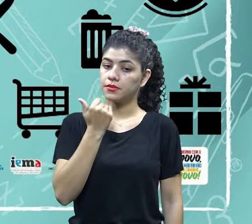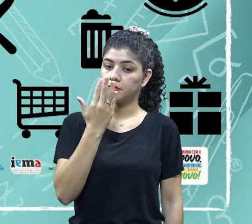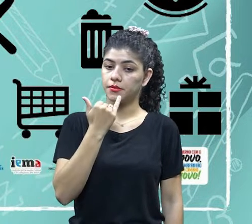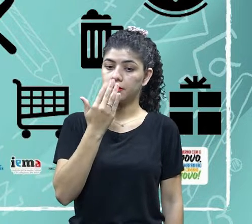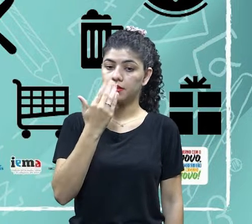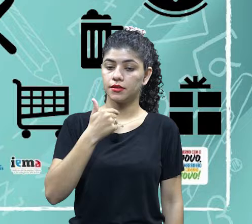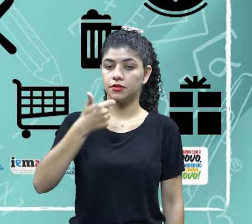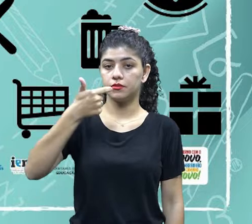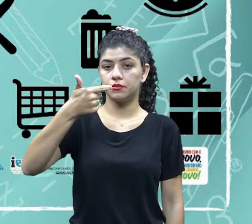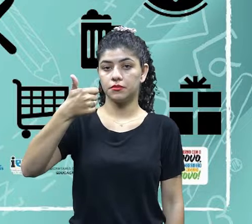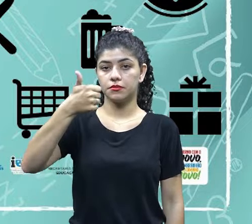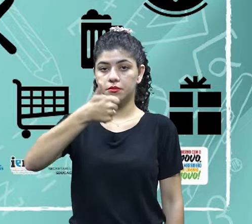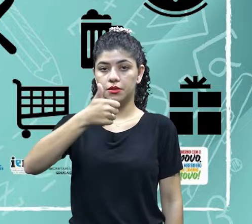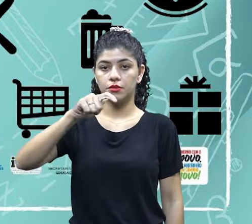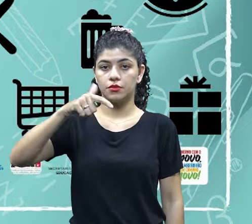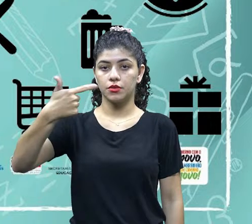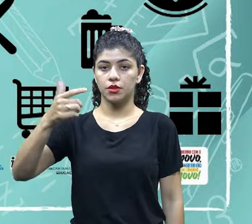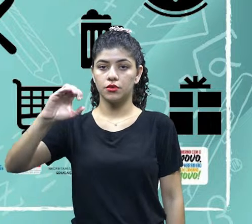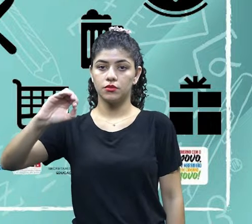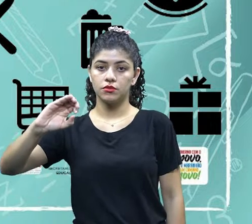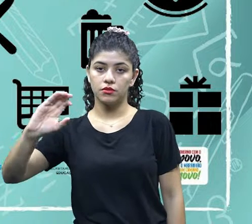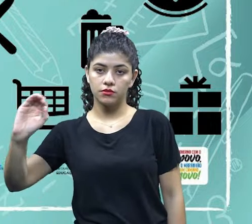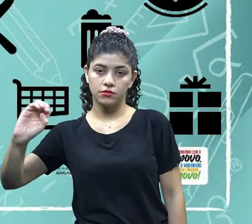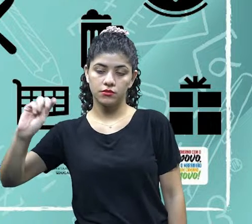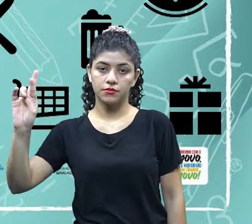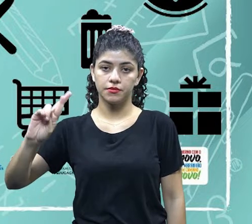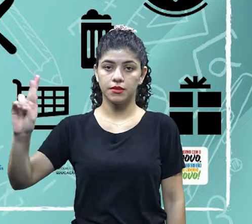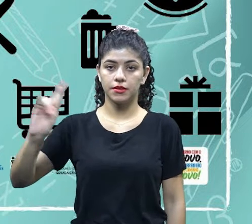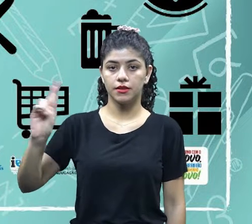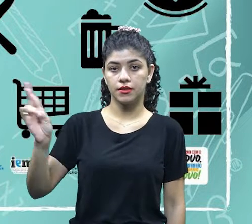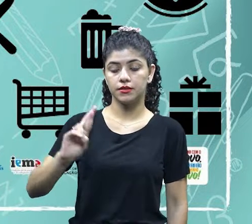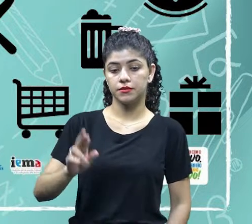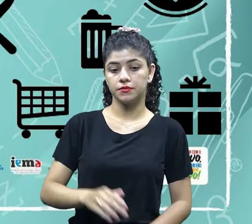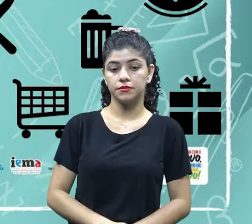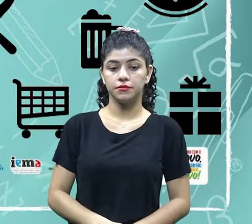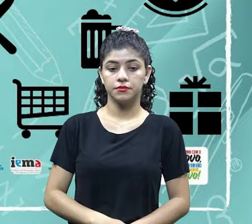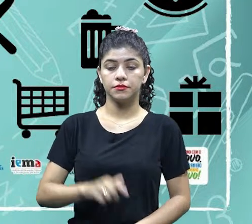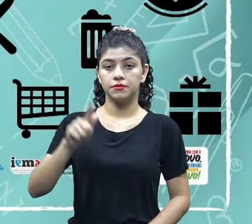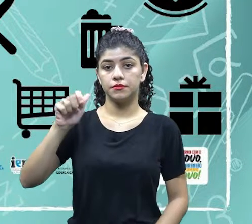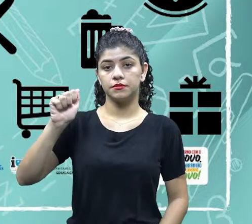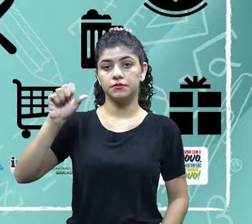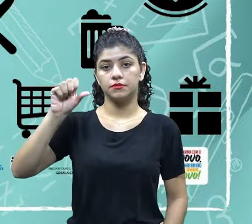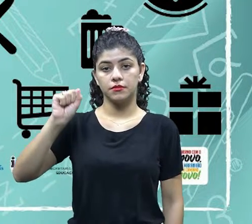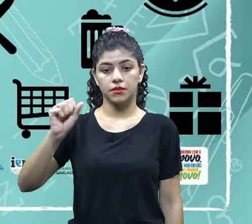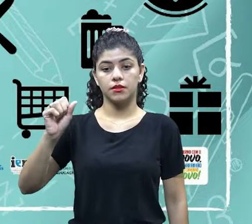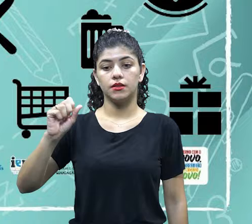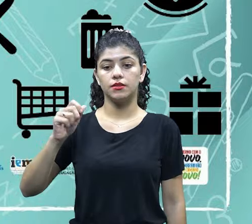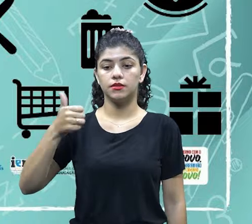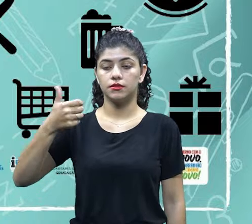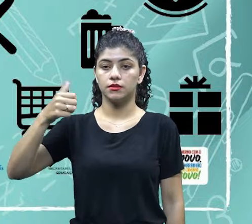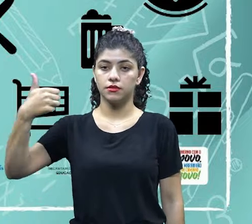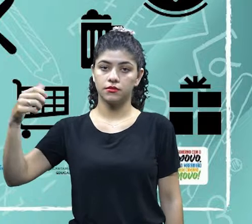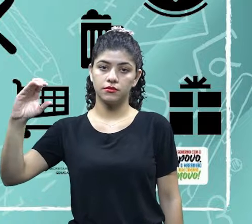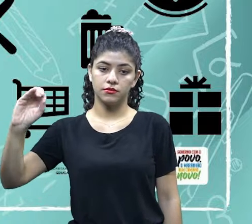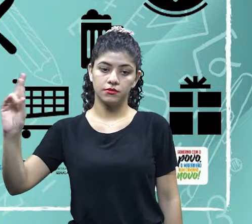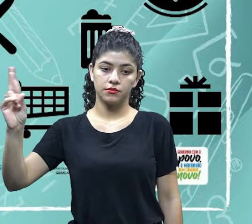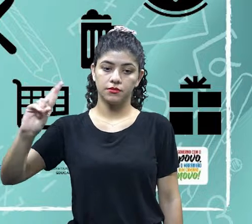Alimentos, R$ 1.200. Gás de cozinha, R$